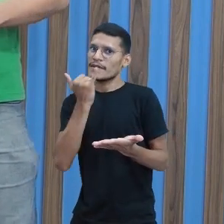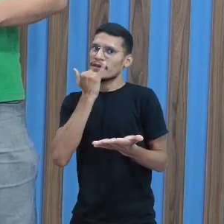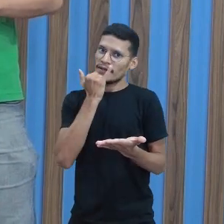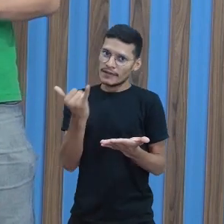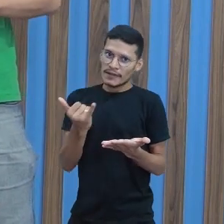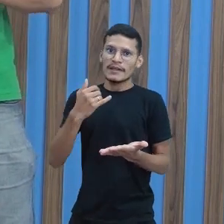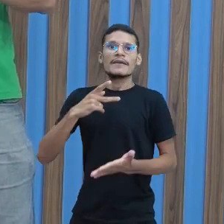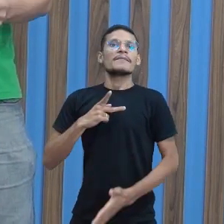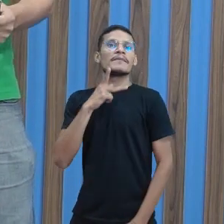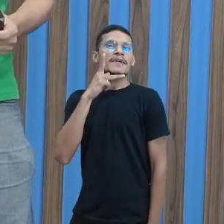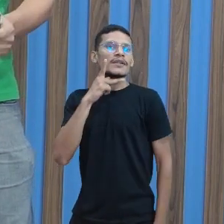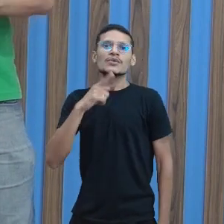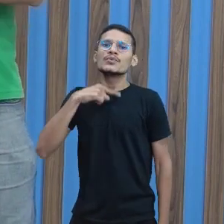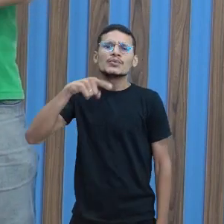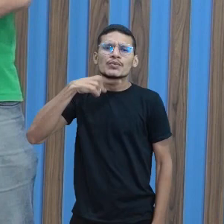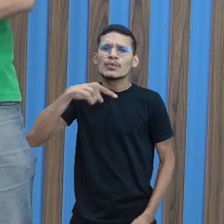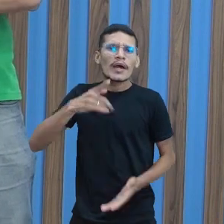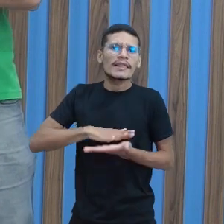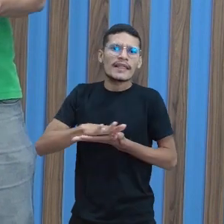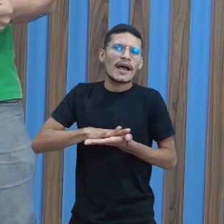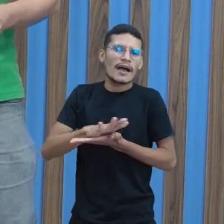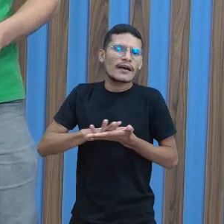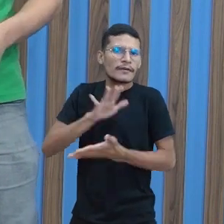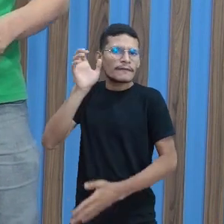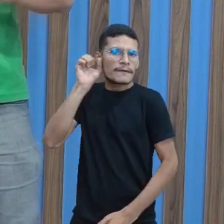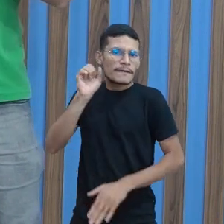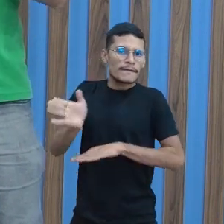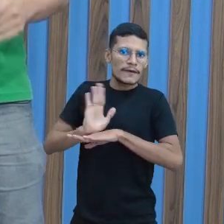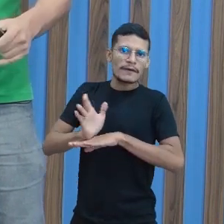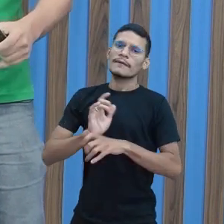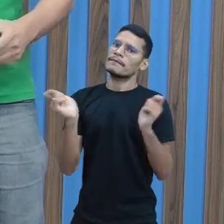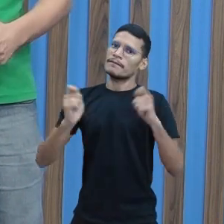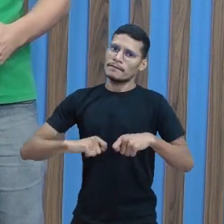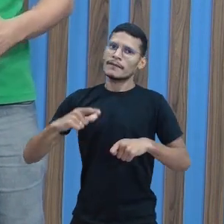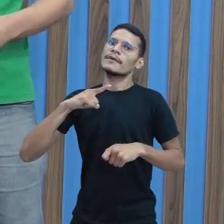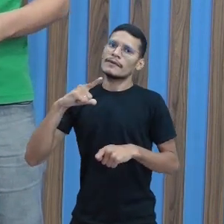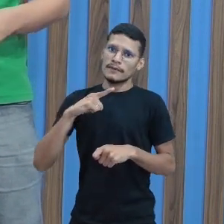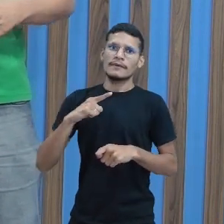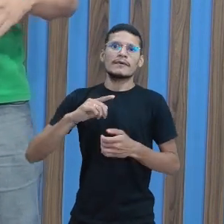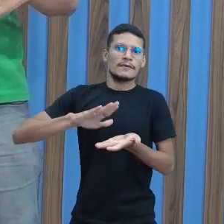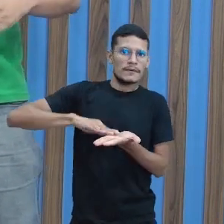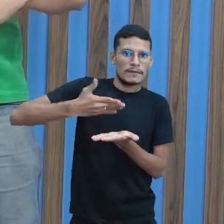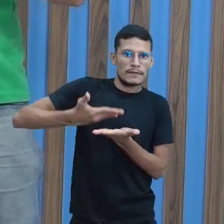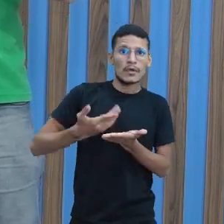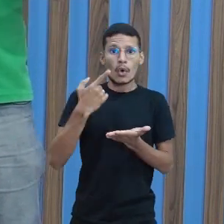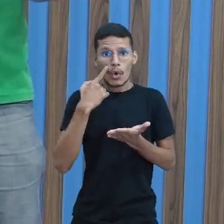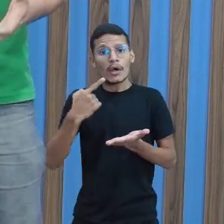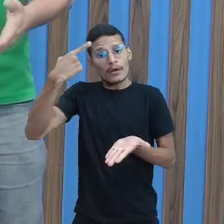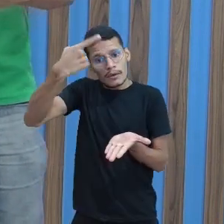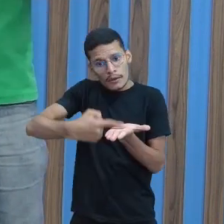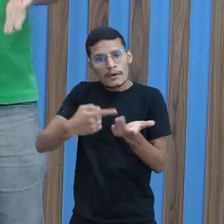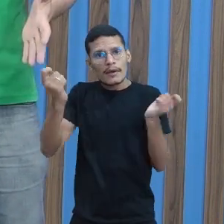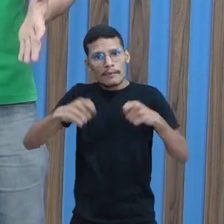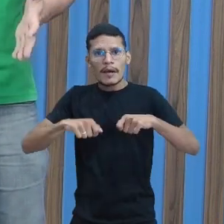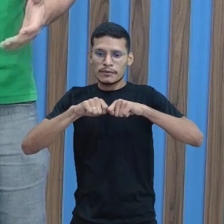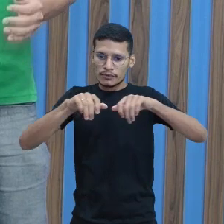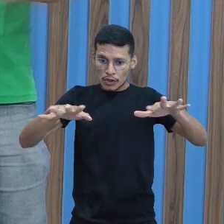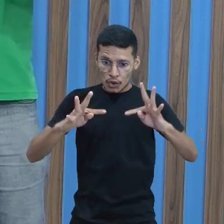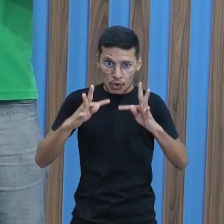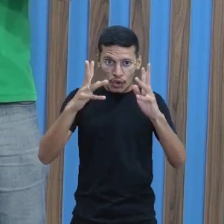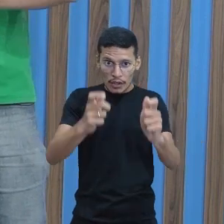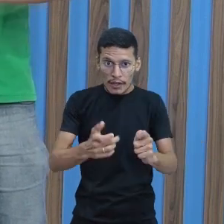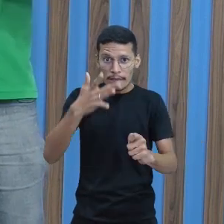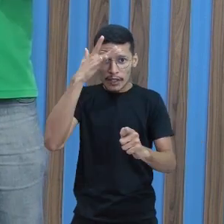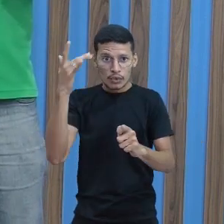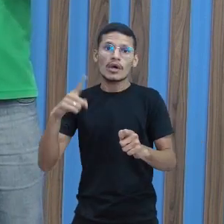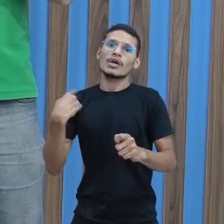que não estava conseguindo ouvir o vídeo para que ele pudesse fazer a interpretação. Então, como existe o nosso compromisso de que as nossas aulas eram de fato cheguem a todos e todas, a